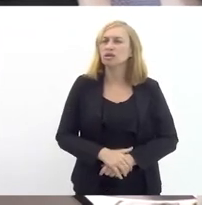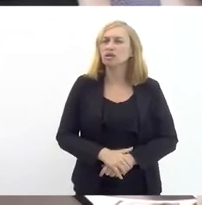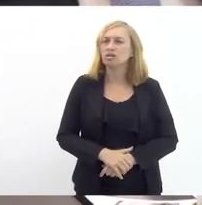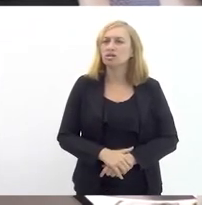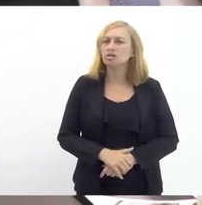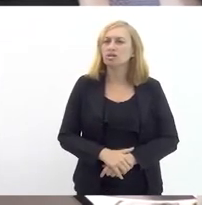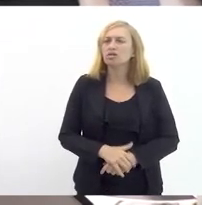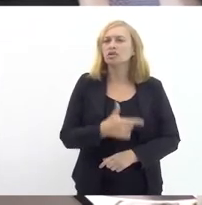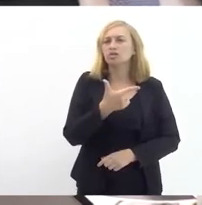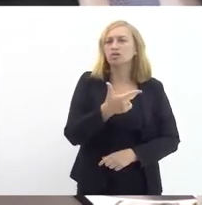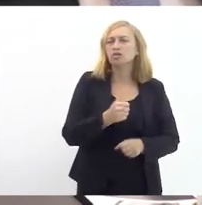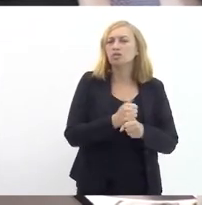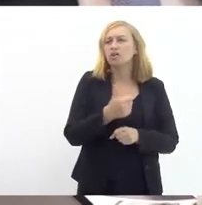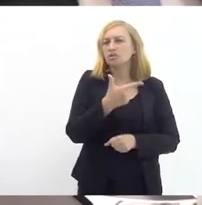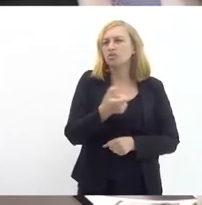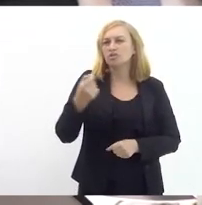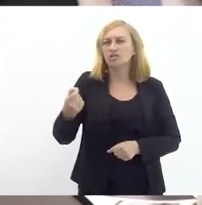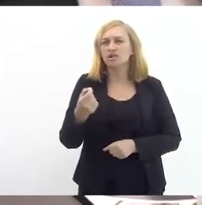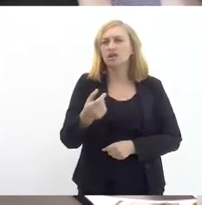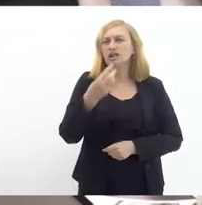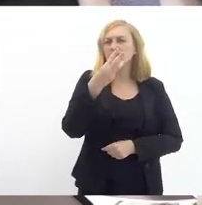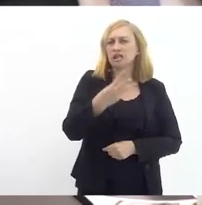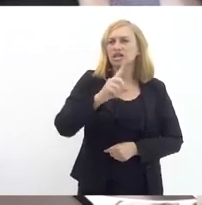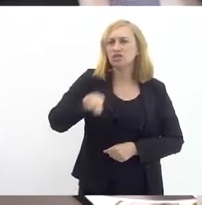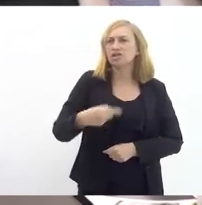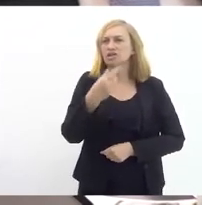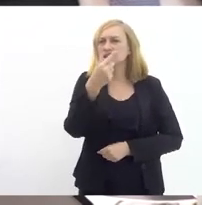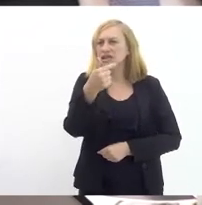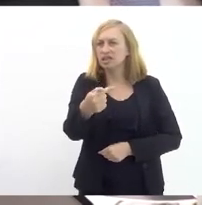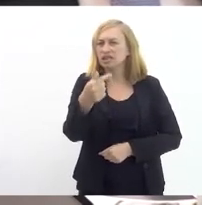2021. No ano 2020, 3,75%,